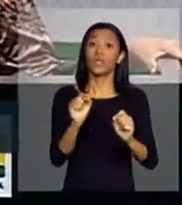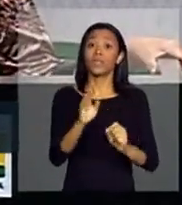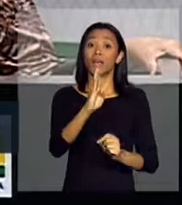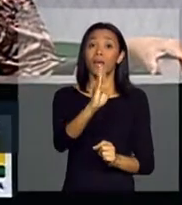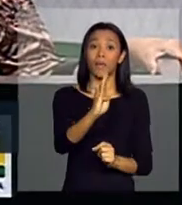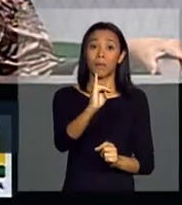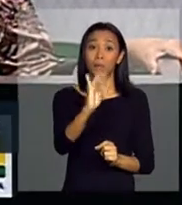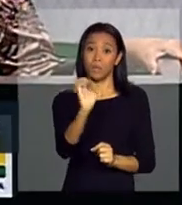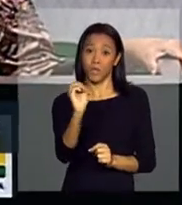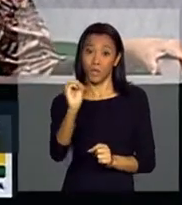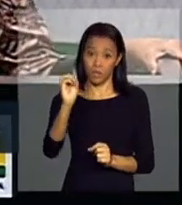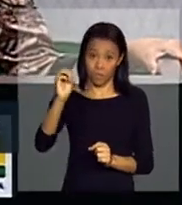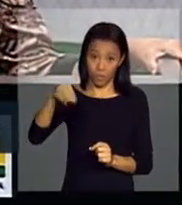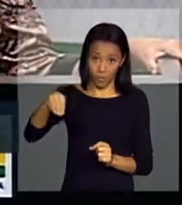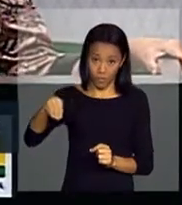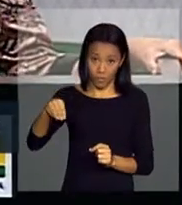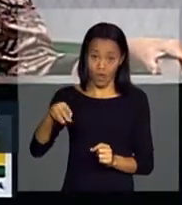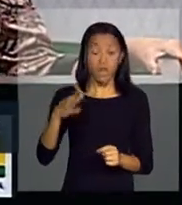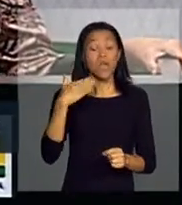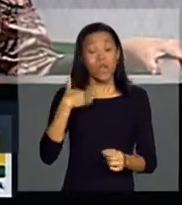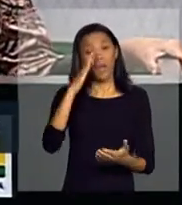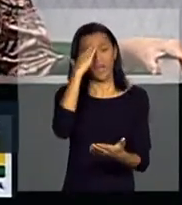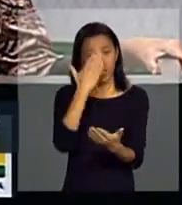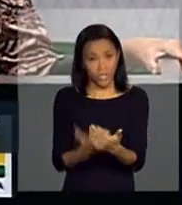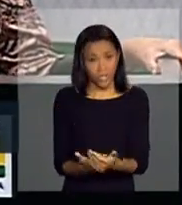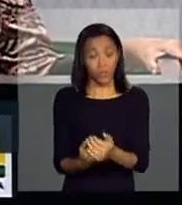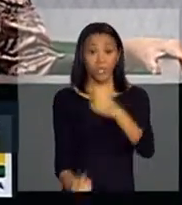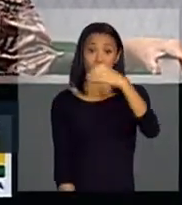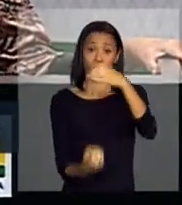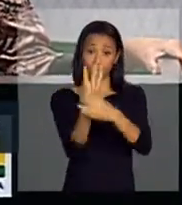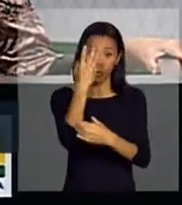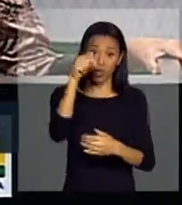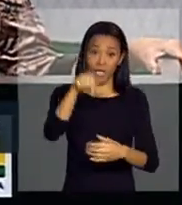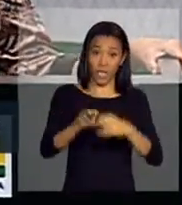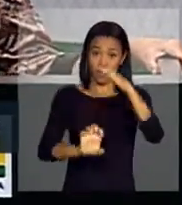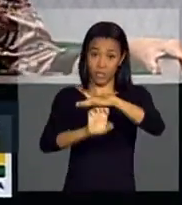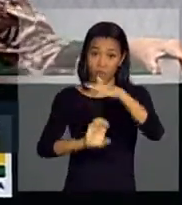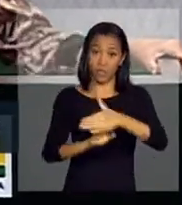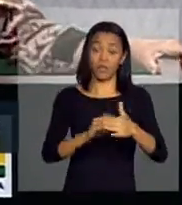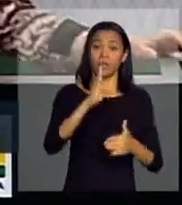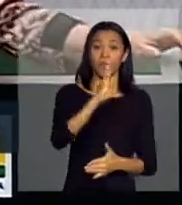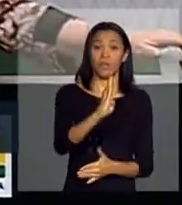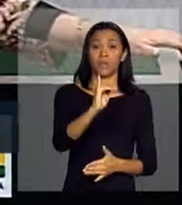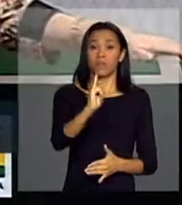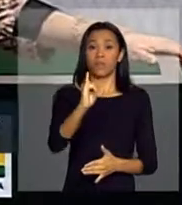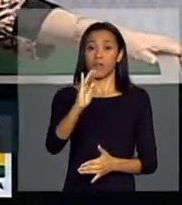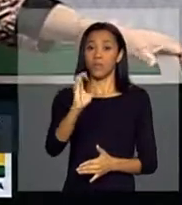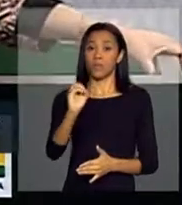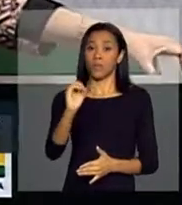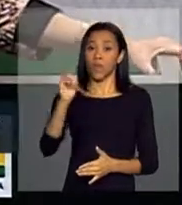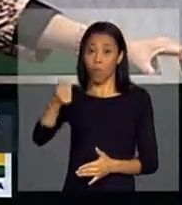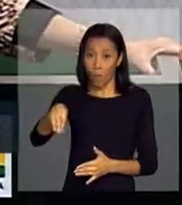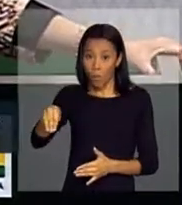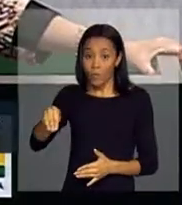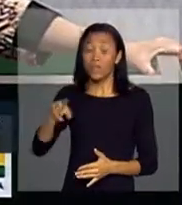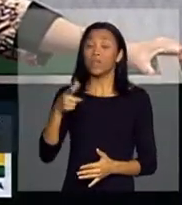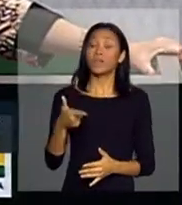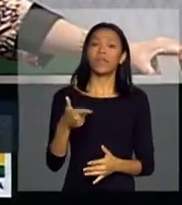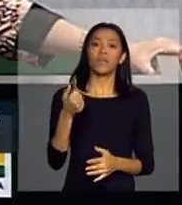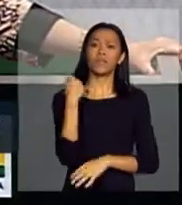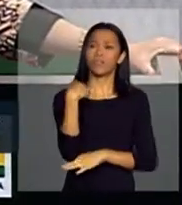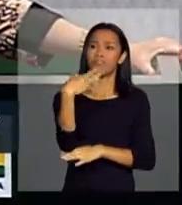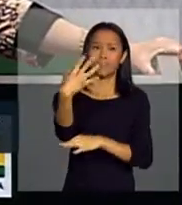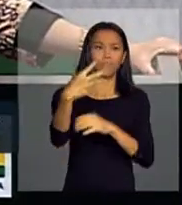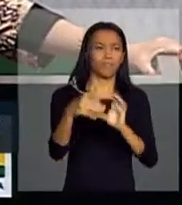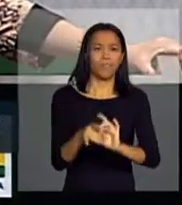Eu acredito que a beyon surge no Brasil no momento em que o meio ambiente está dado